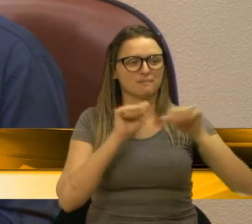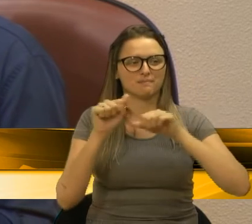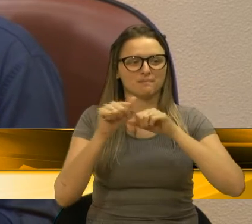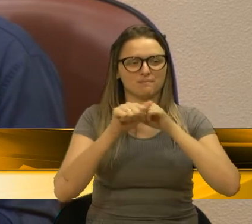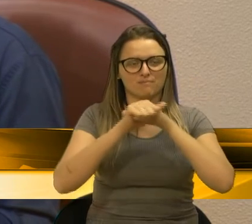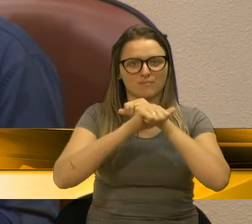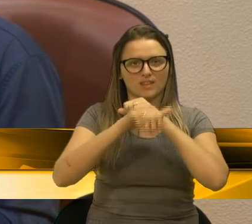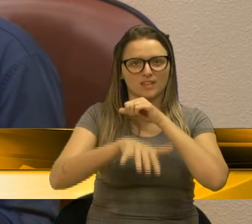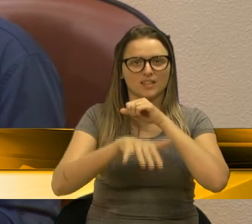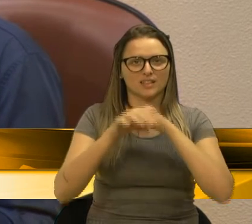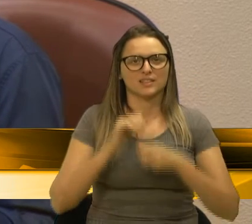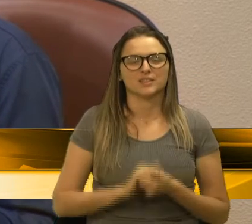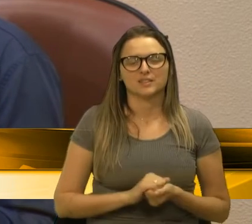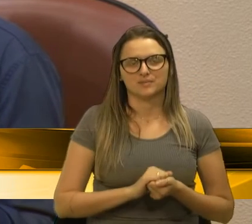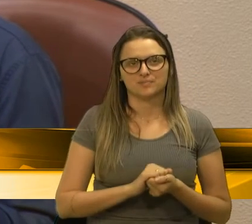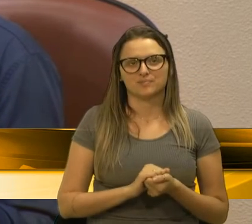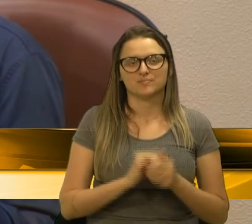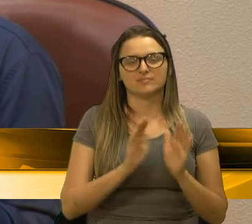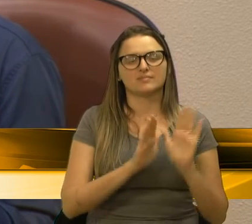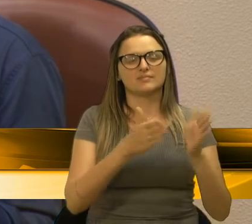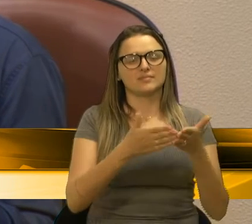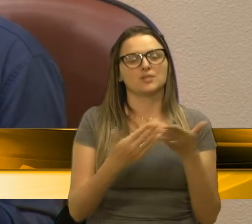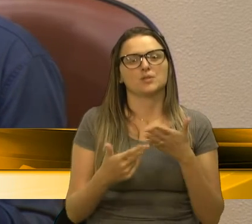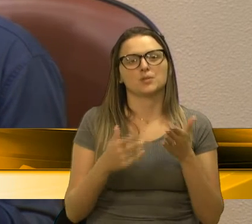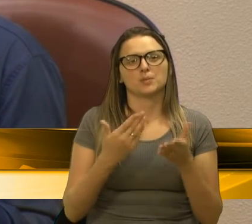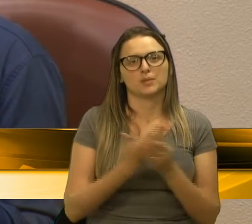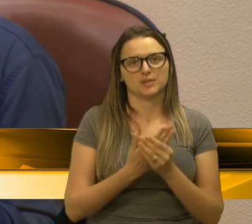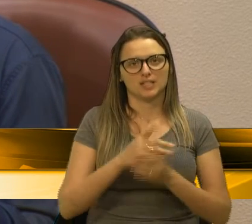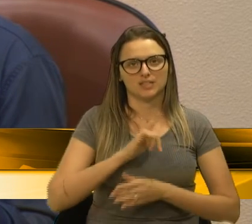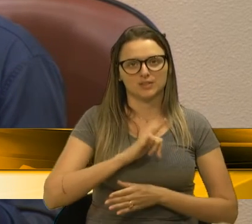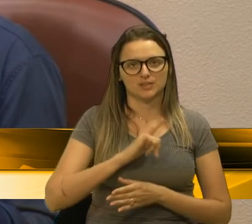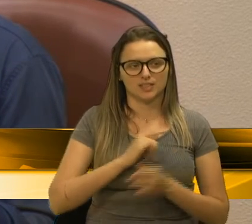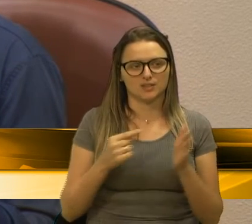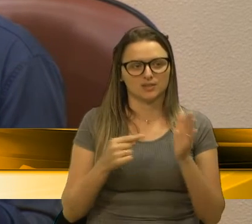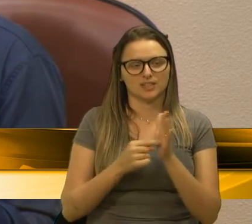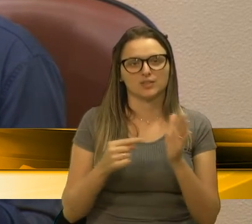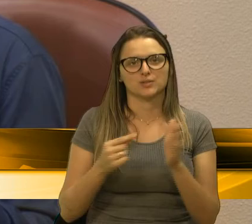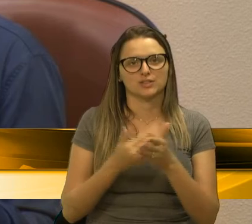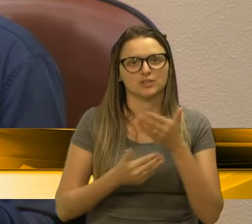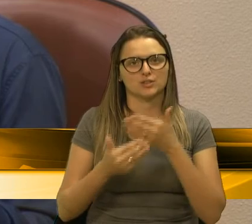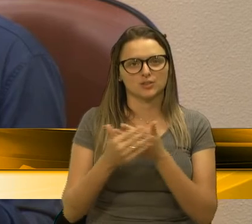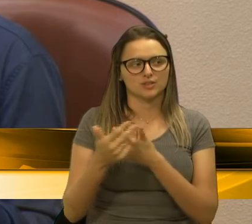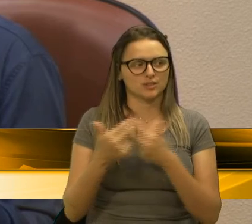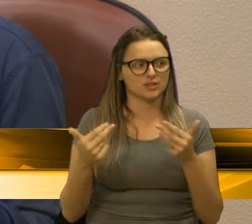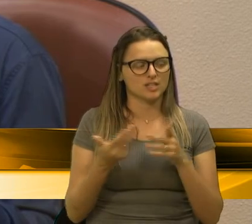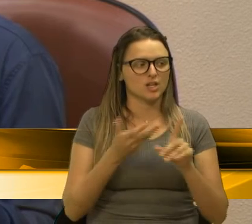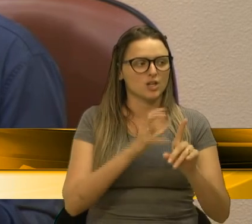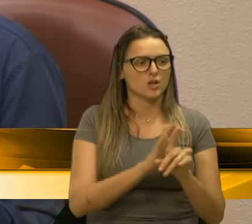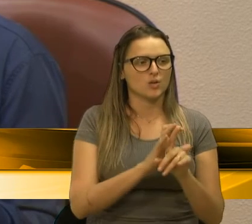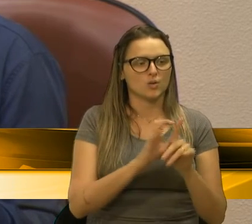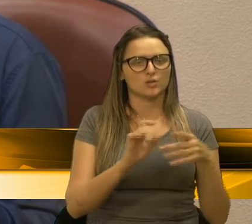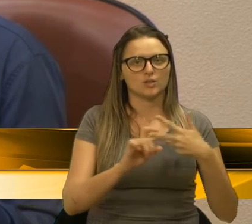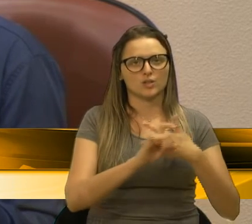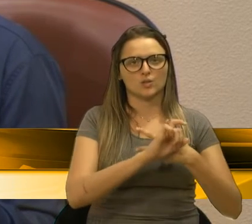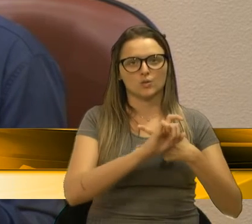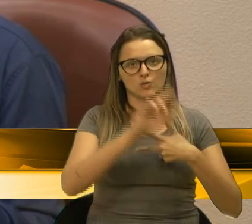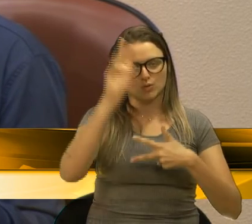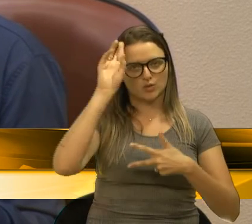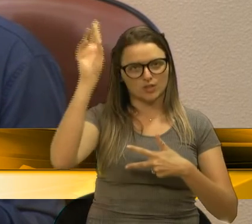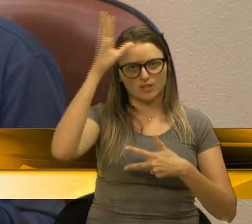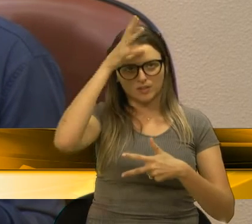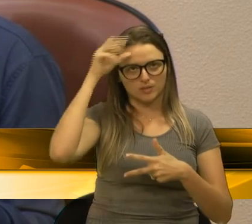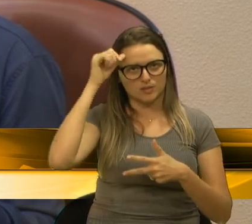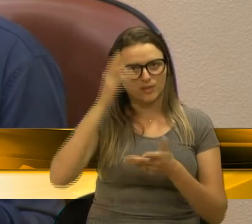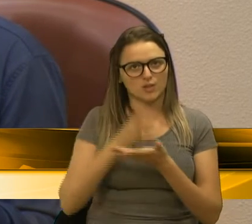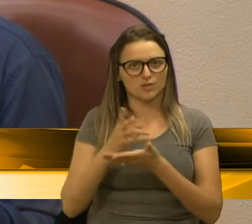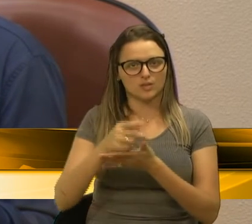através do Facebook da Câmara. A comissão processante constituída para apurar denúncias apresentadas contra o chefe do Executivo Municipal de Caxias do Sul dará sequência